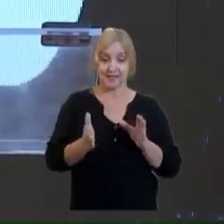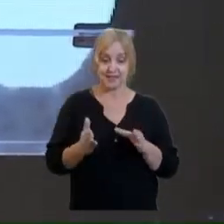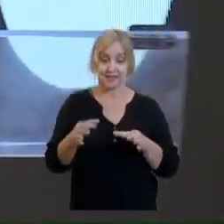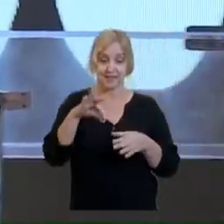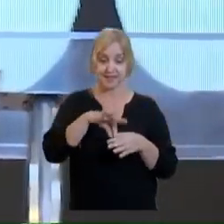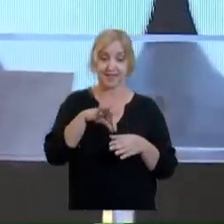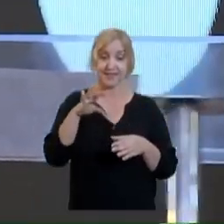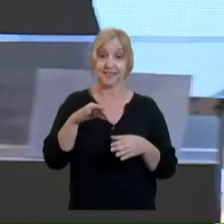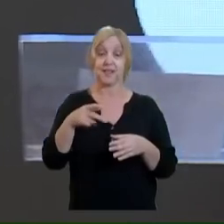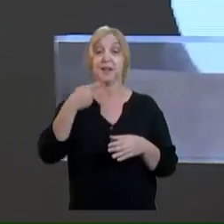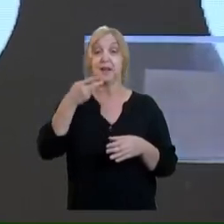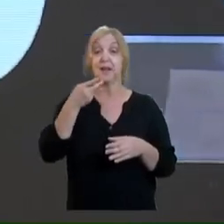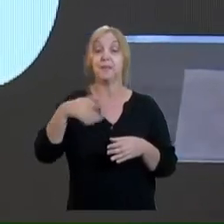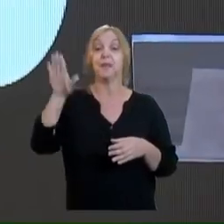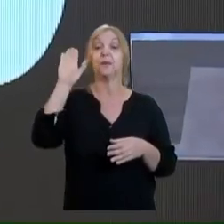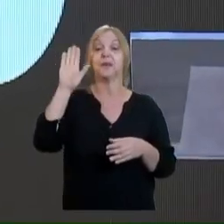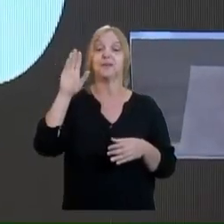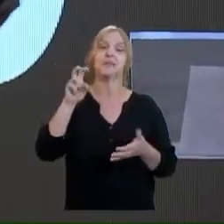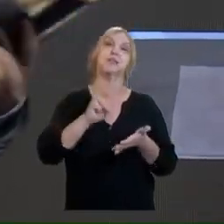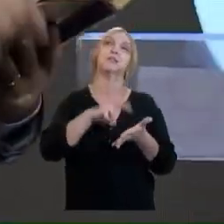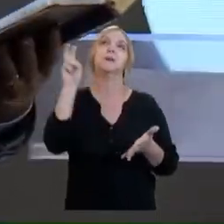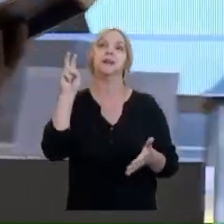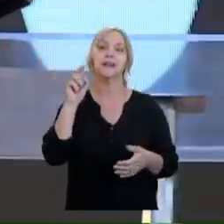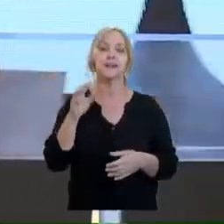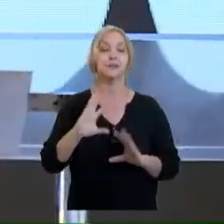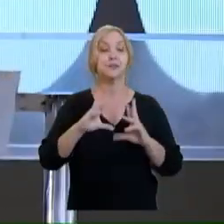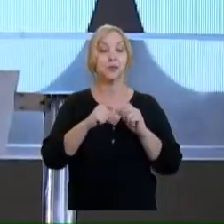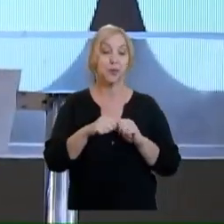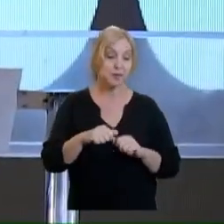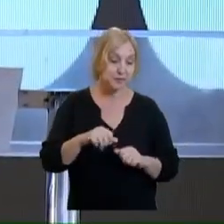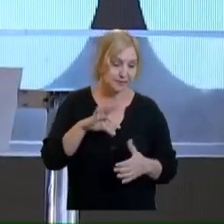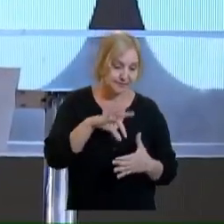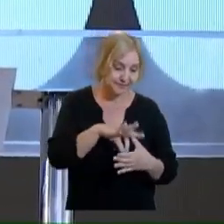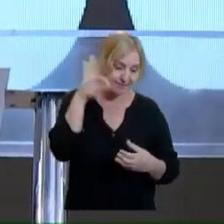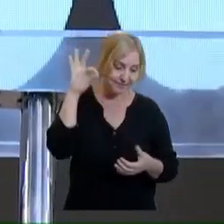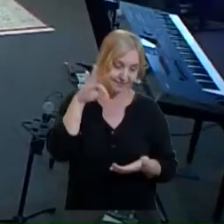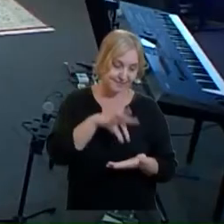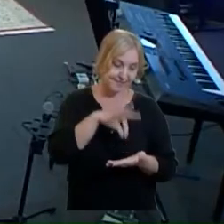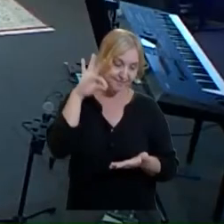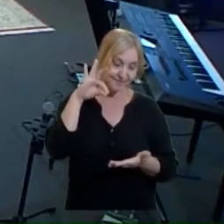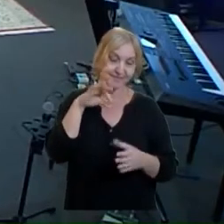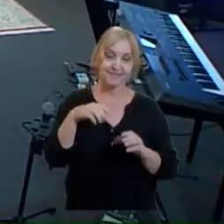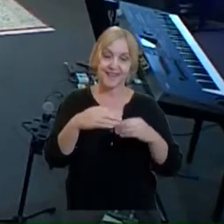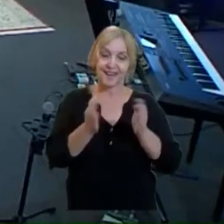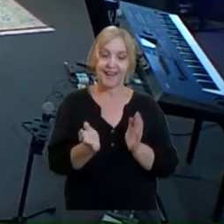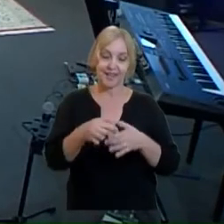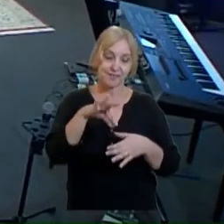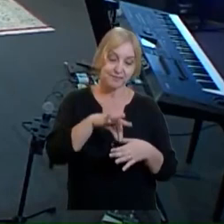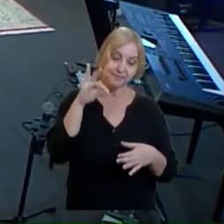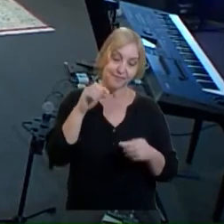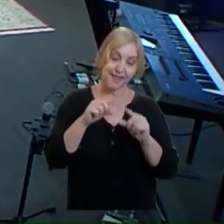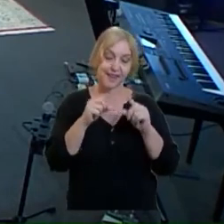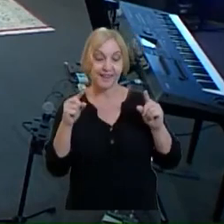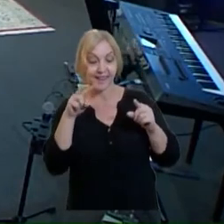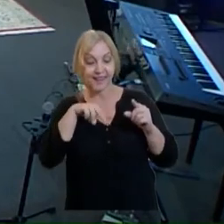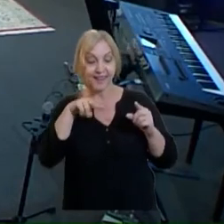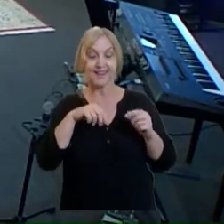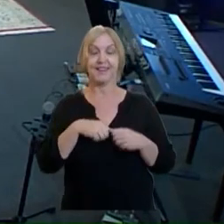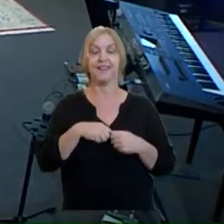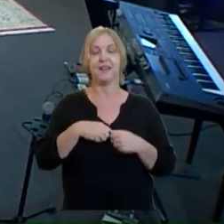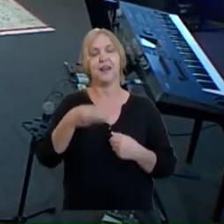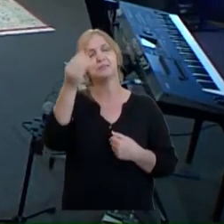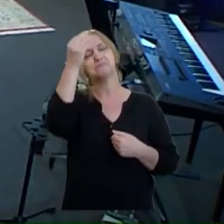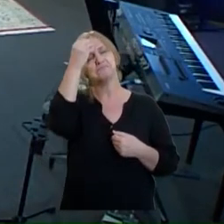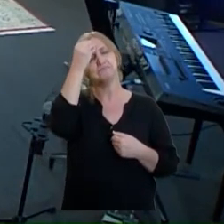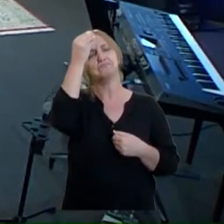promessas. Na hora de manhã, todos tiravam uma promessinha, ele lia a promessinha, e durante aquele dia